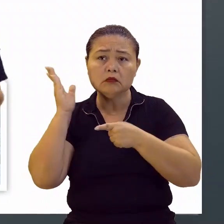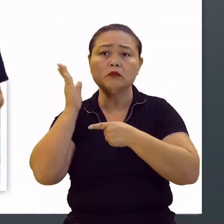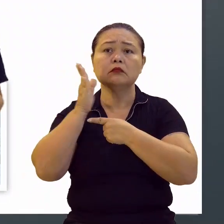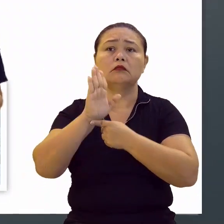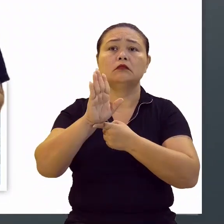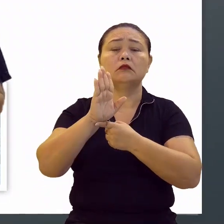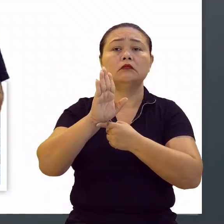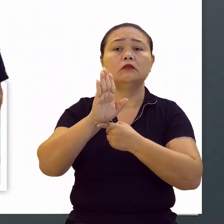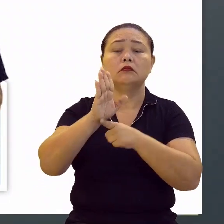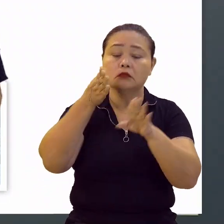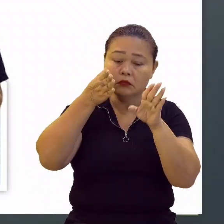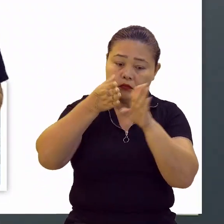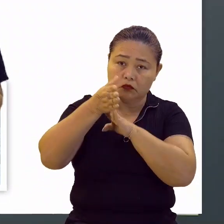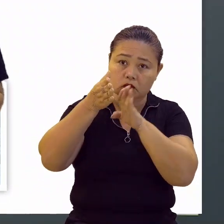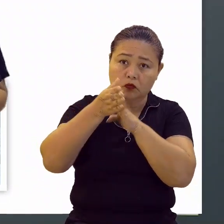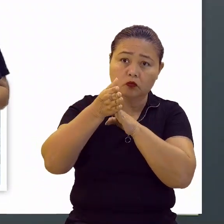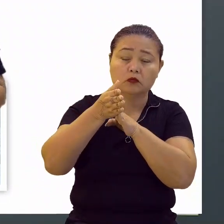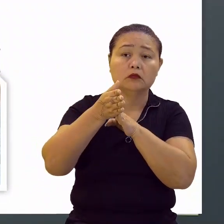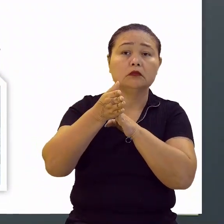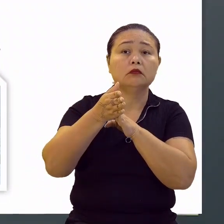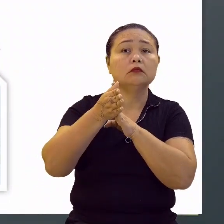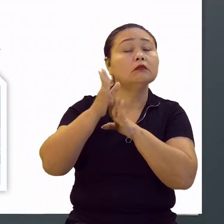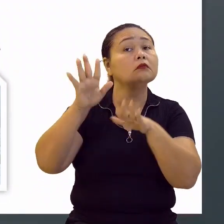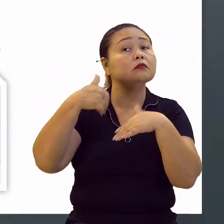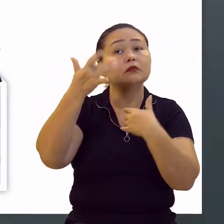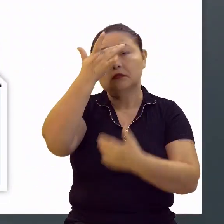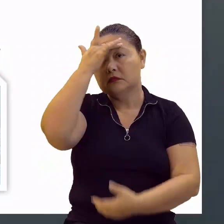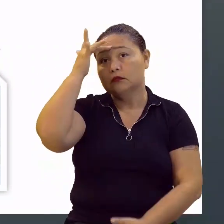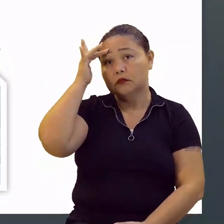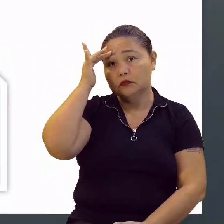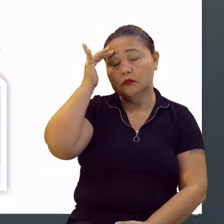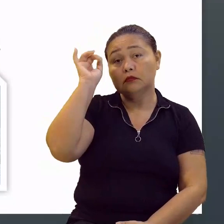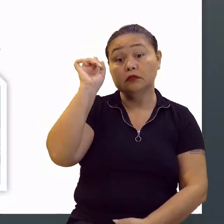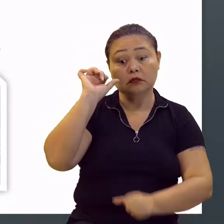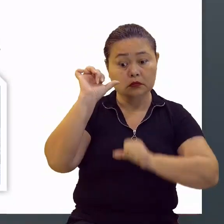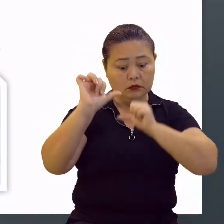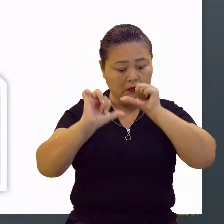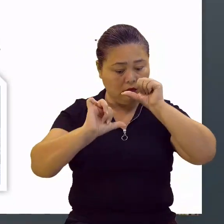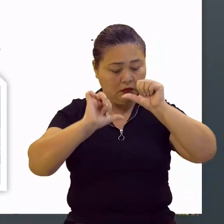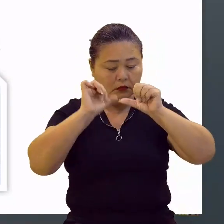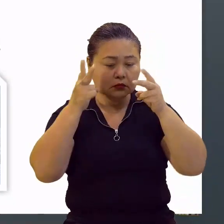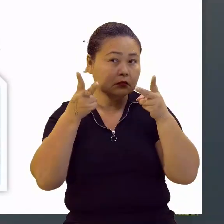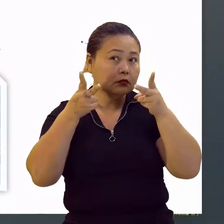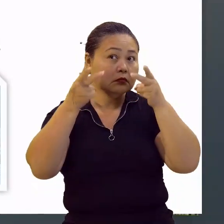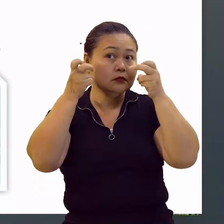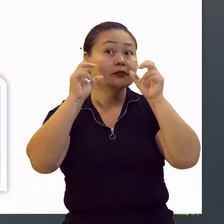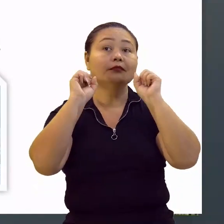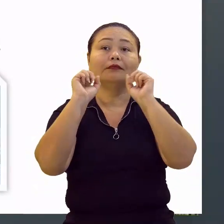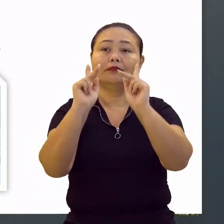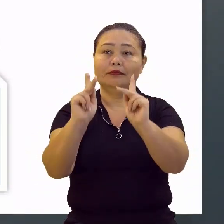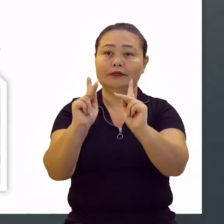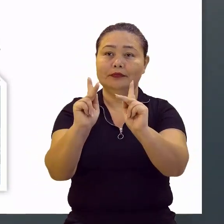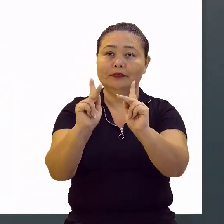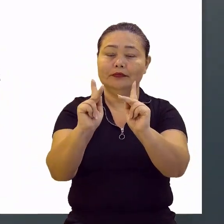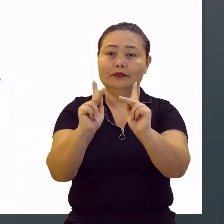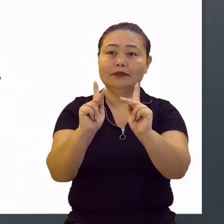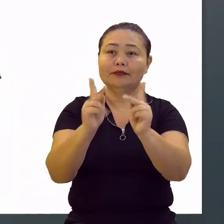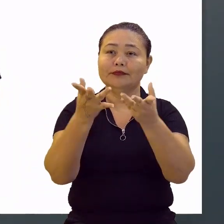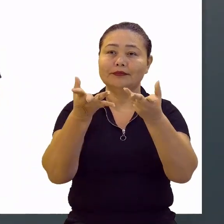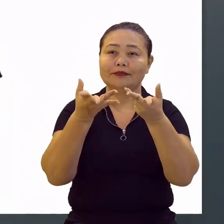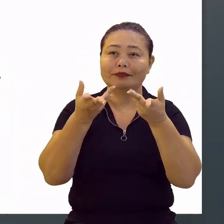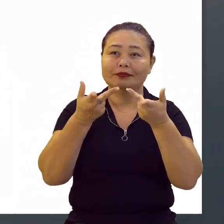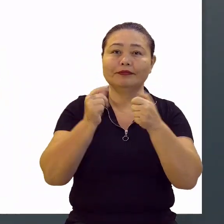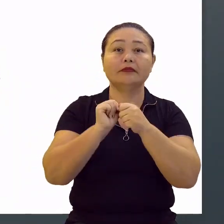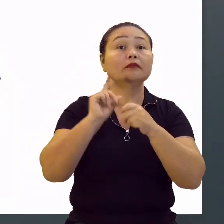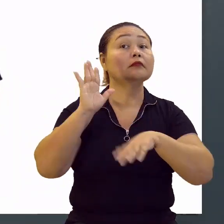de orientação, né, para que essa pessoa mude essa sua percepção, ok? Maravilha. O